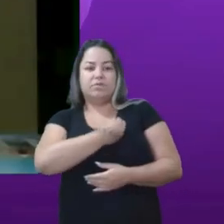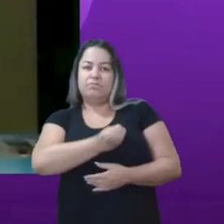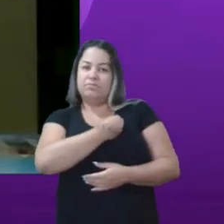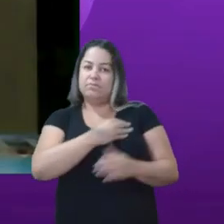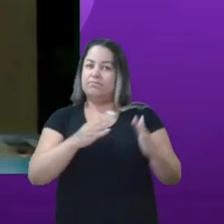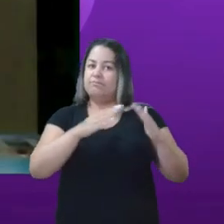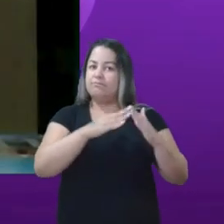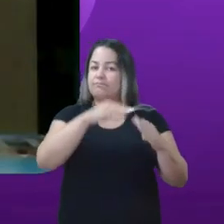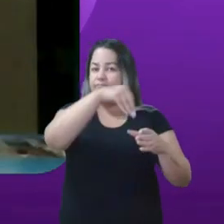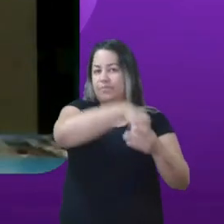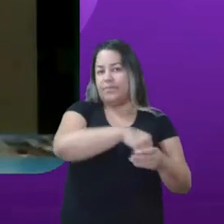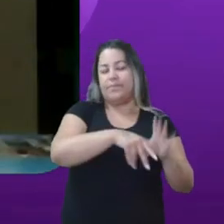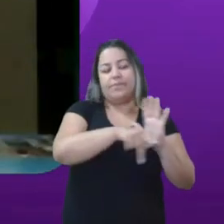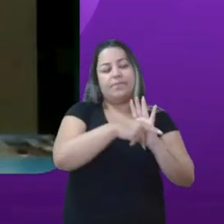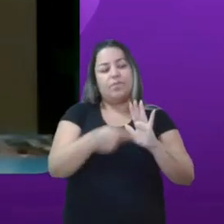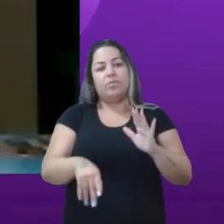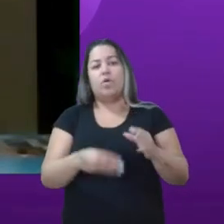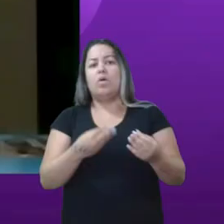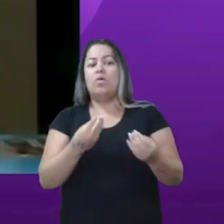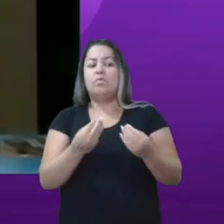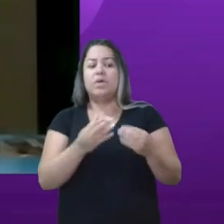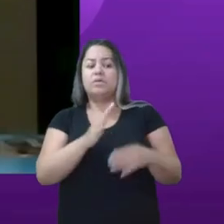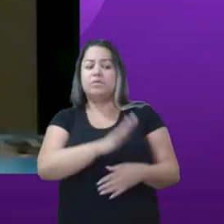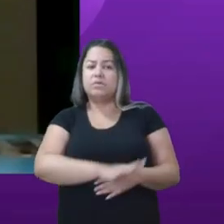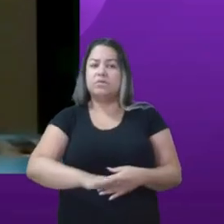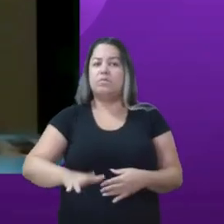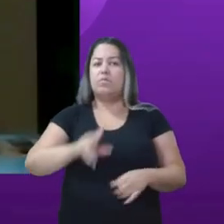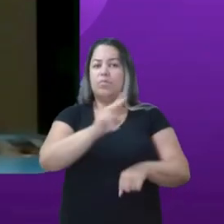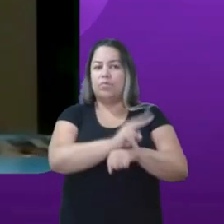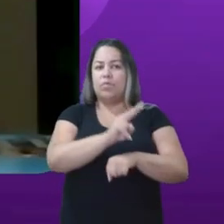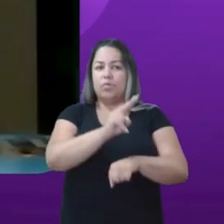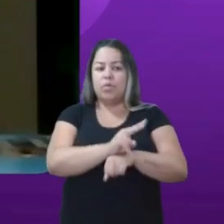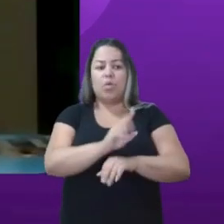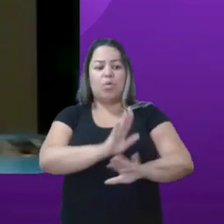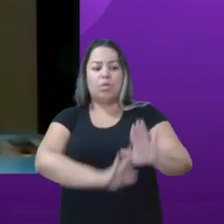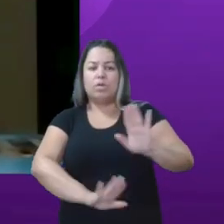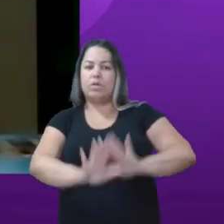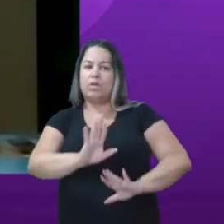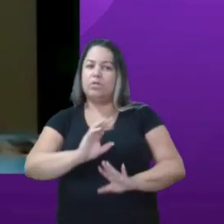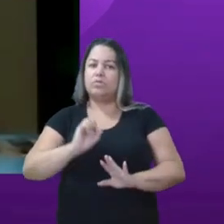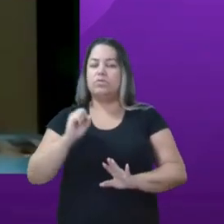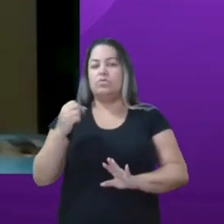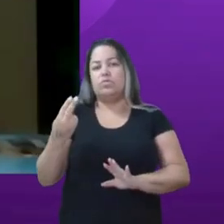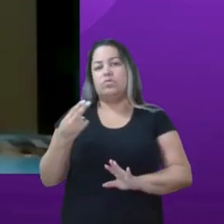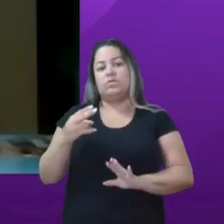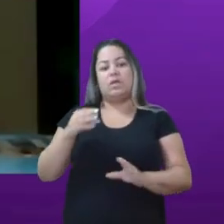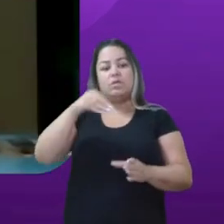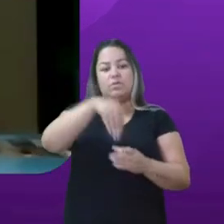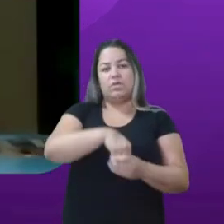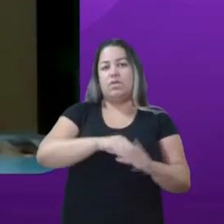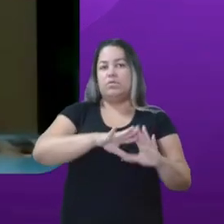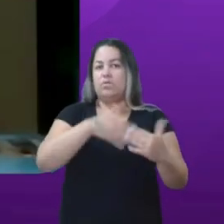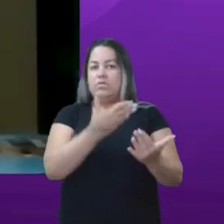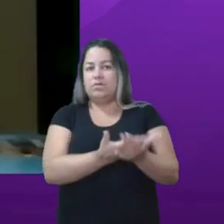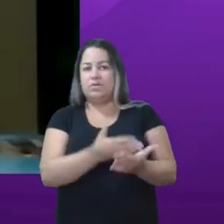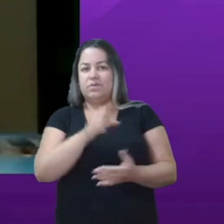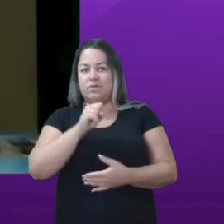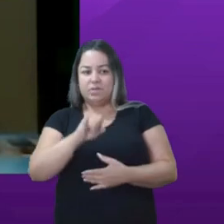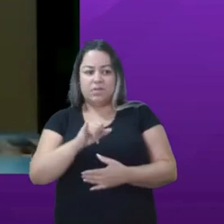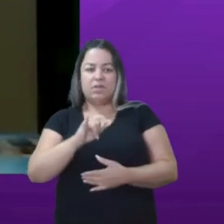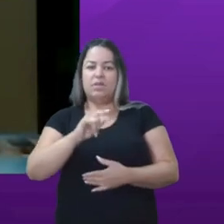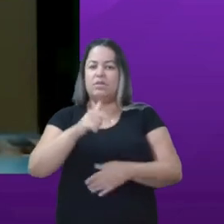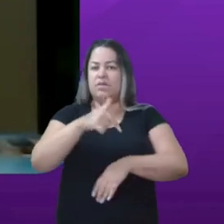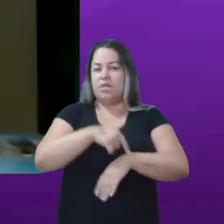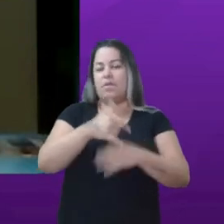elas moram, de como as crianças e adolescentes estão protegidas ou não, né, se estão na escola, se tem tempo para